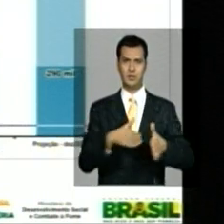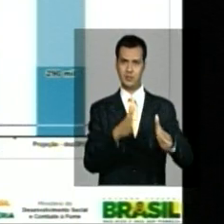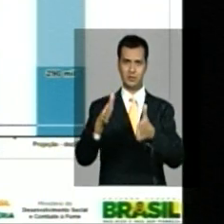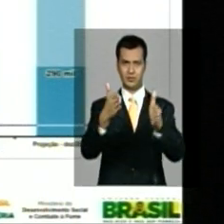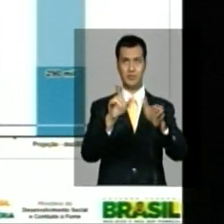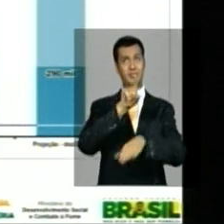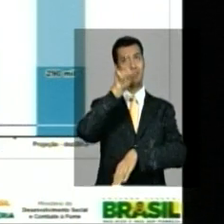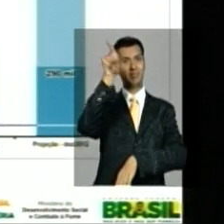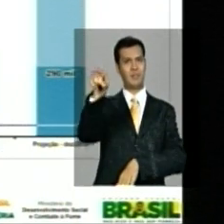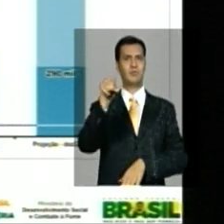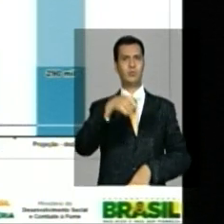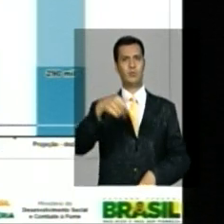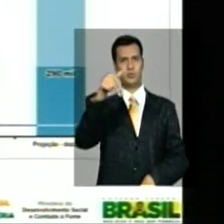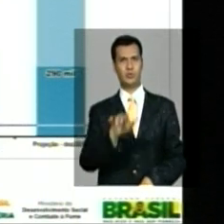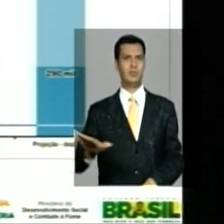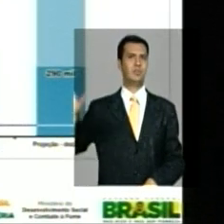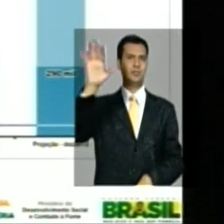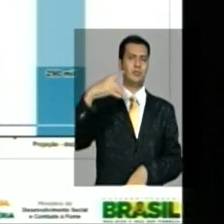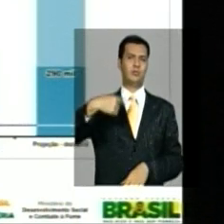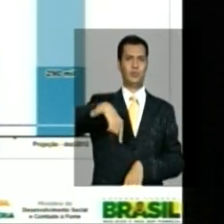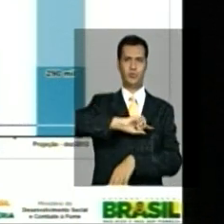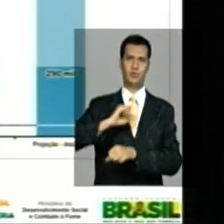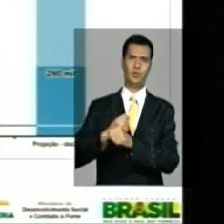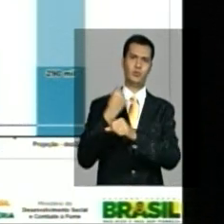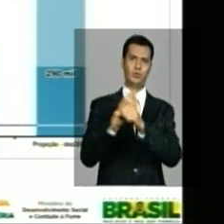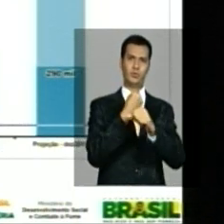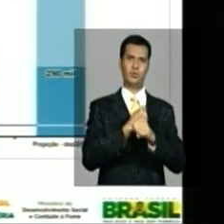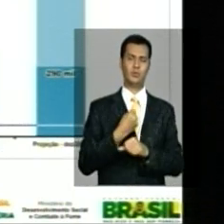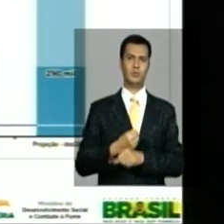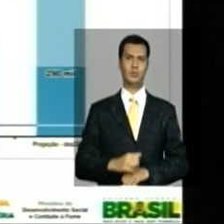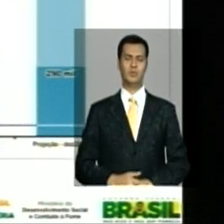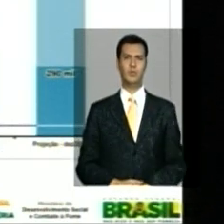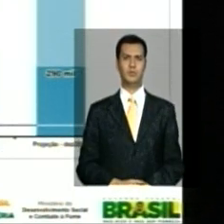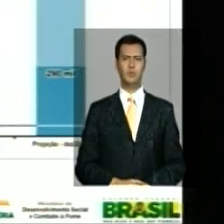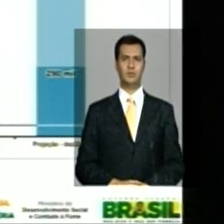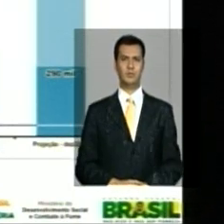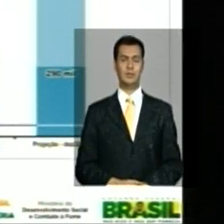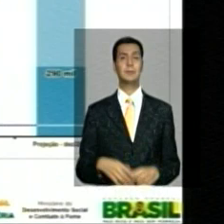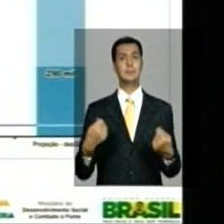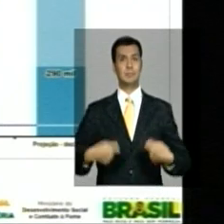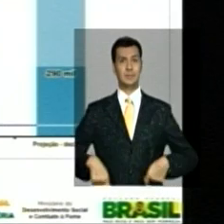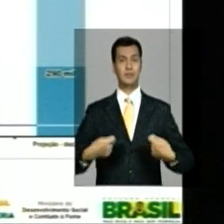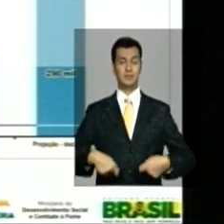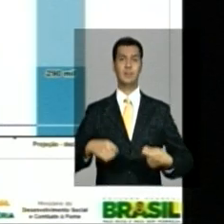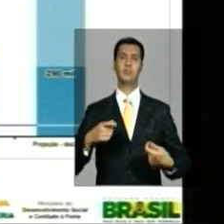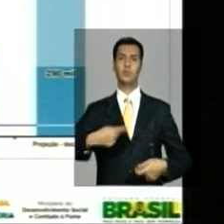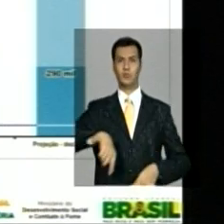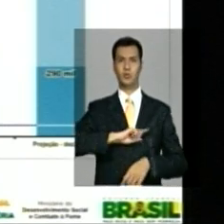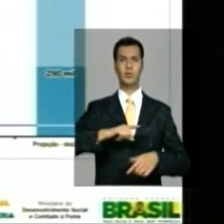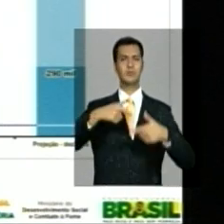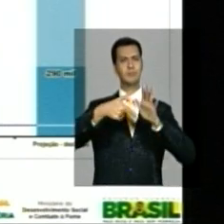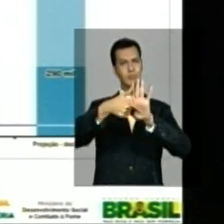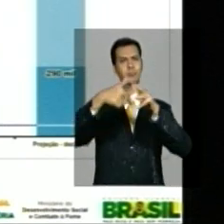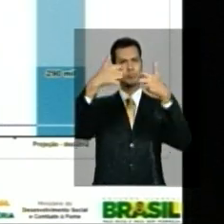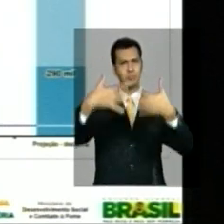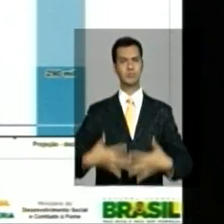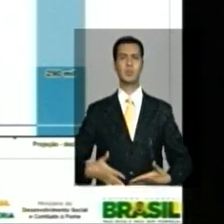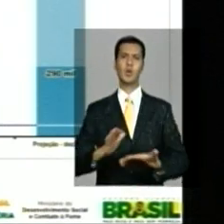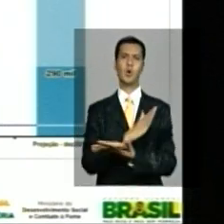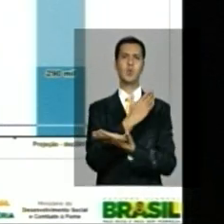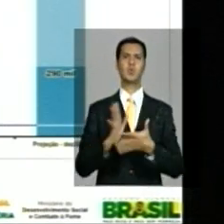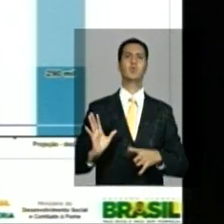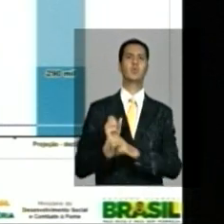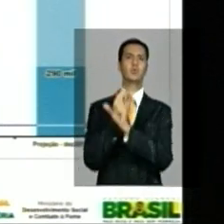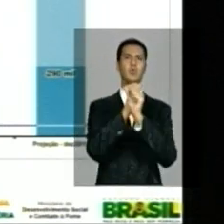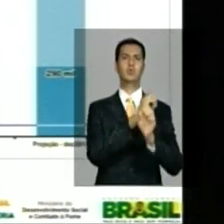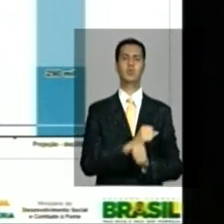nordeste brasileiro e é importante que a gente aqui passe alguns números para que os senhores e as senhoras possam